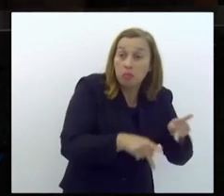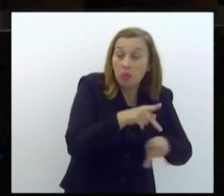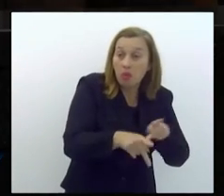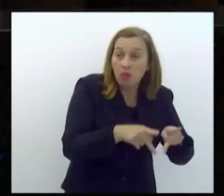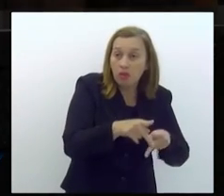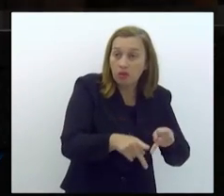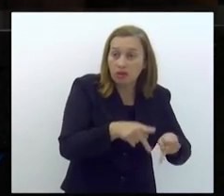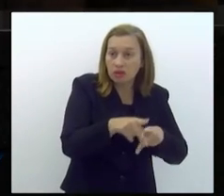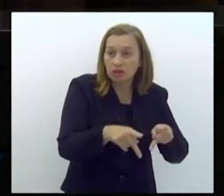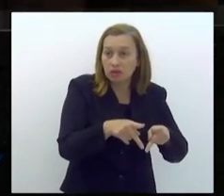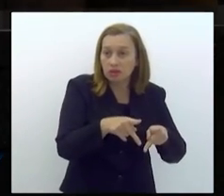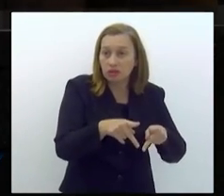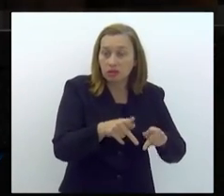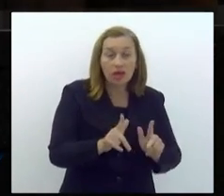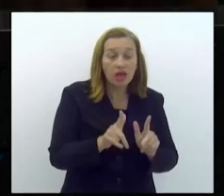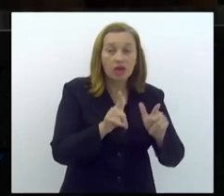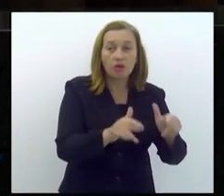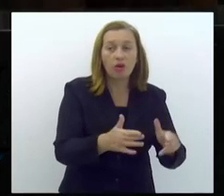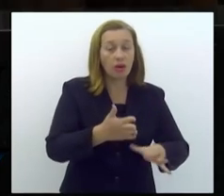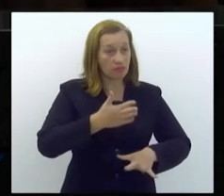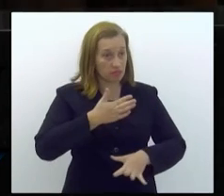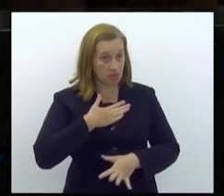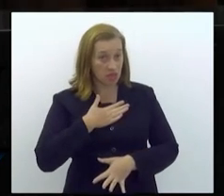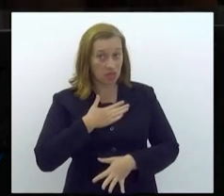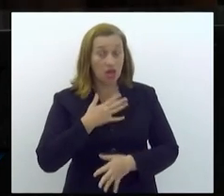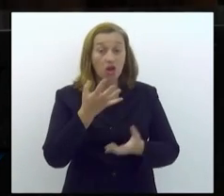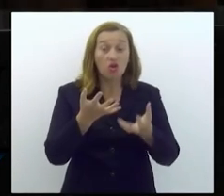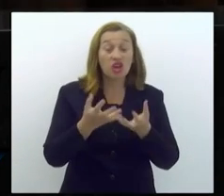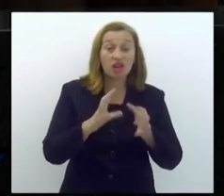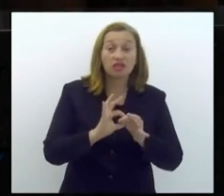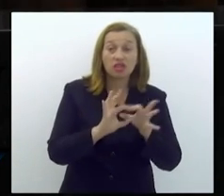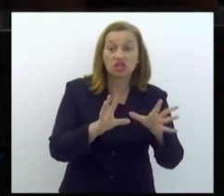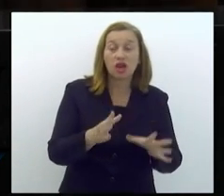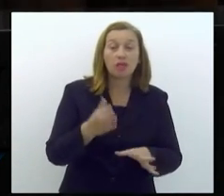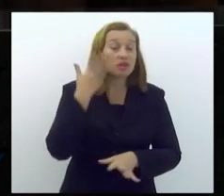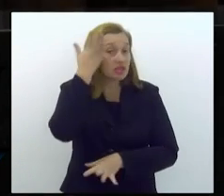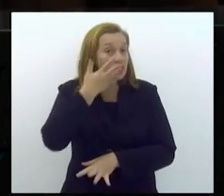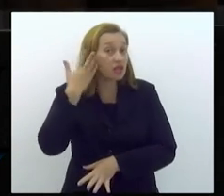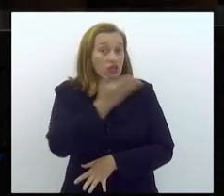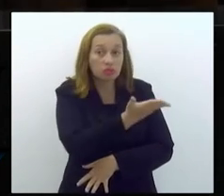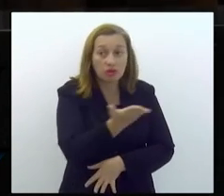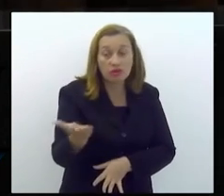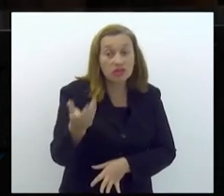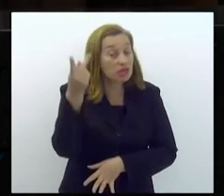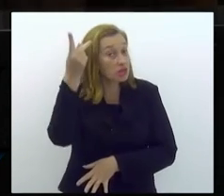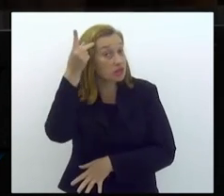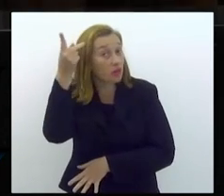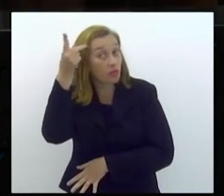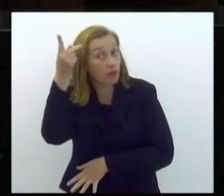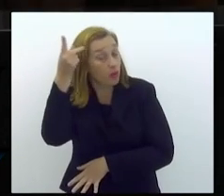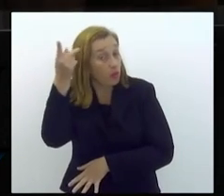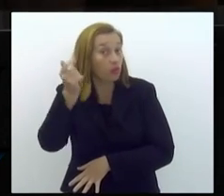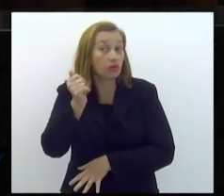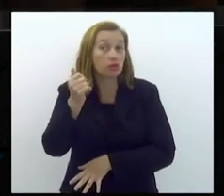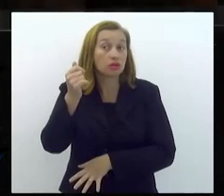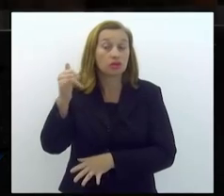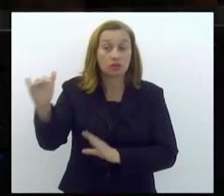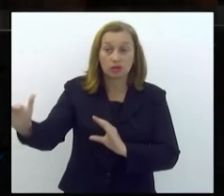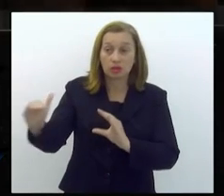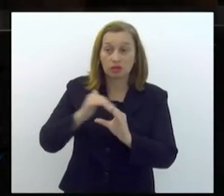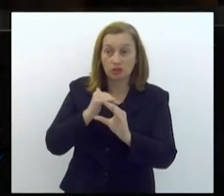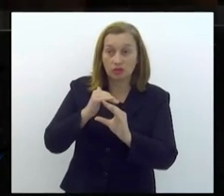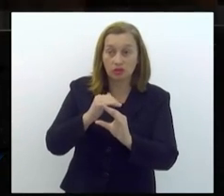cara da minha família eu quero deixar a mensagem para vocês de São Paulo que São Paulo enviou